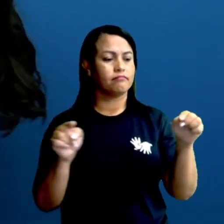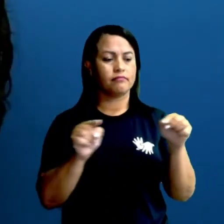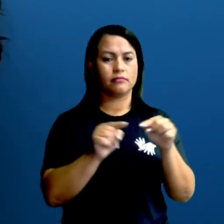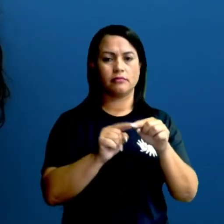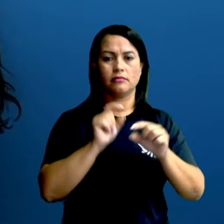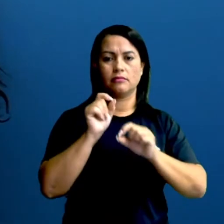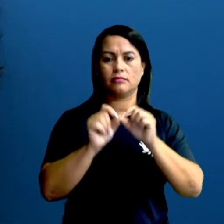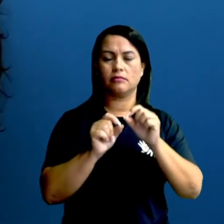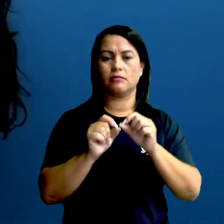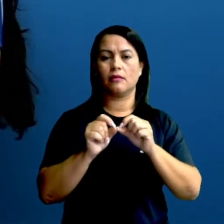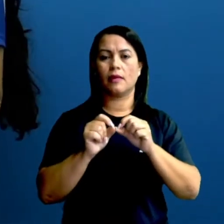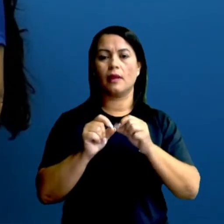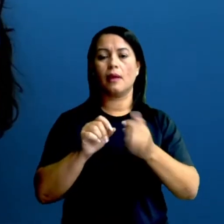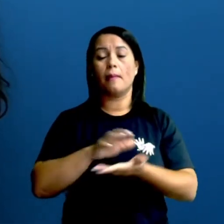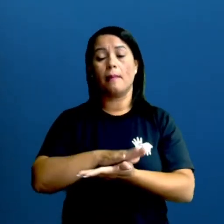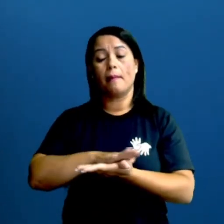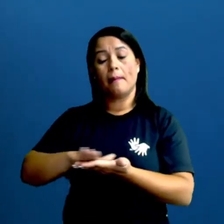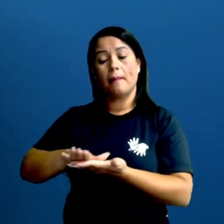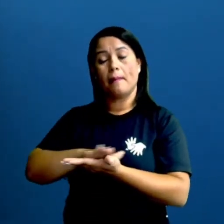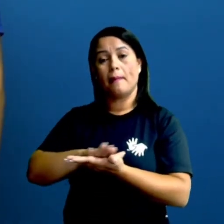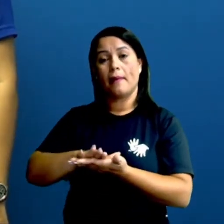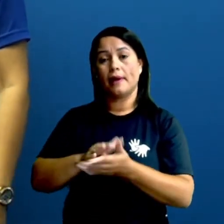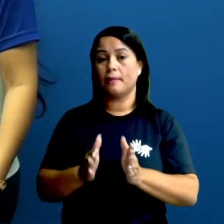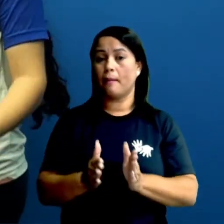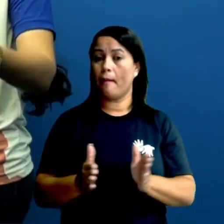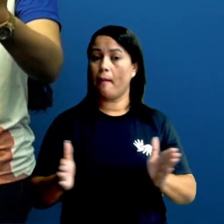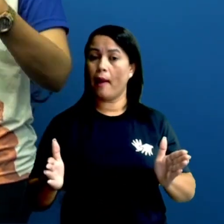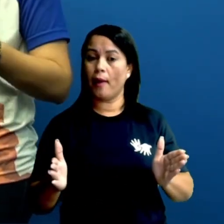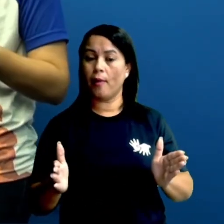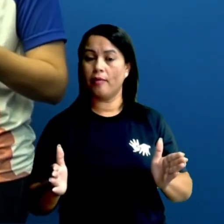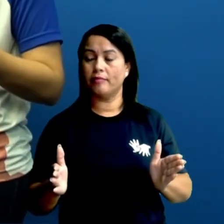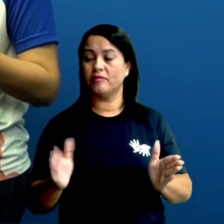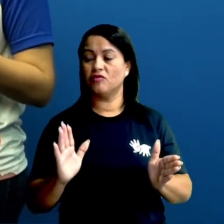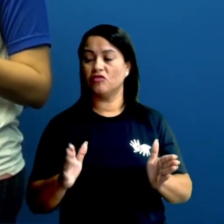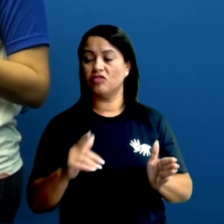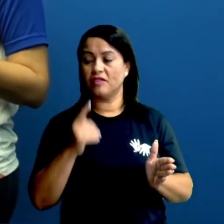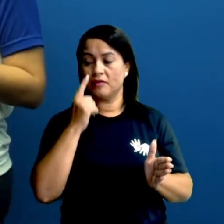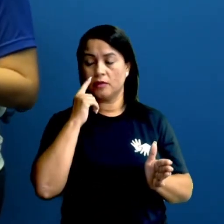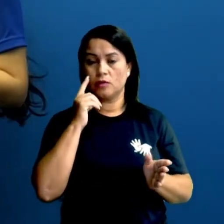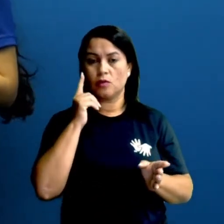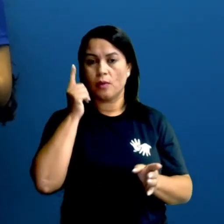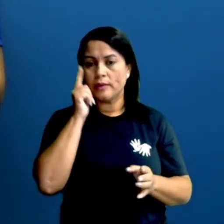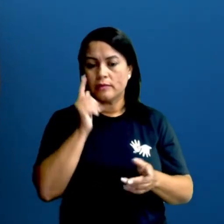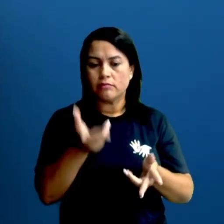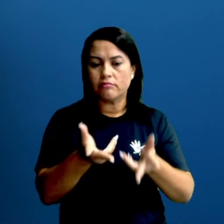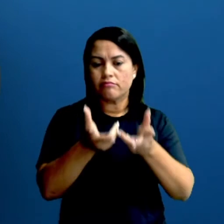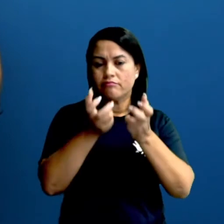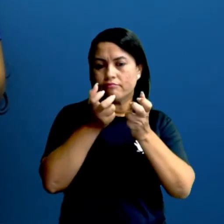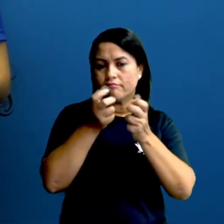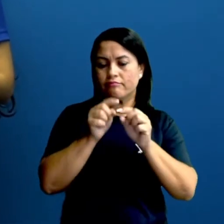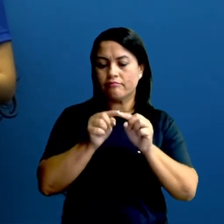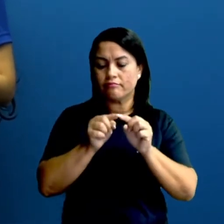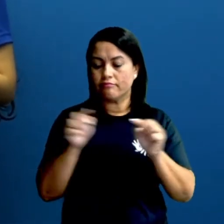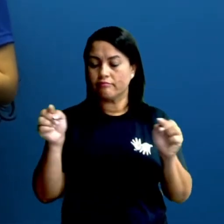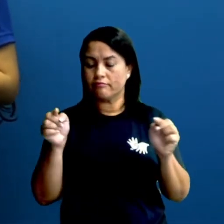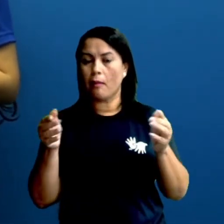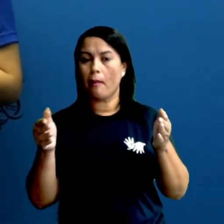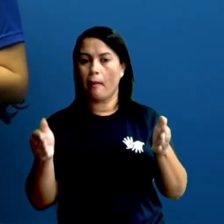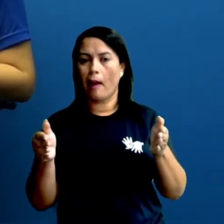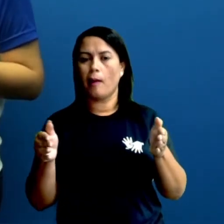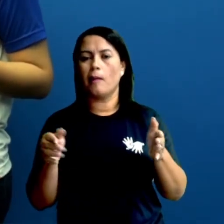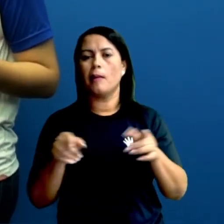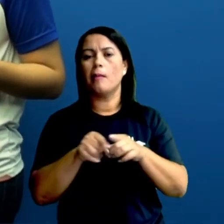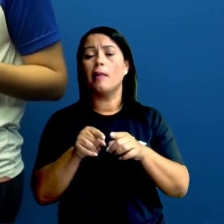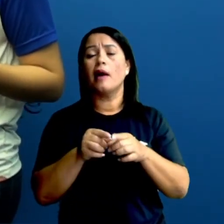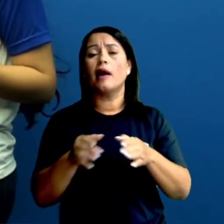né? Base maior, né? Essa minha base aqui. Já conseguimos observar, né? Isso que ela é maior do que